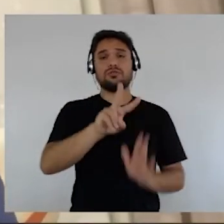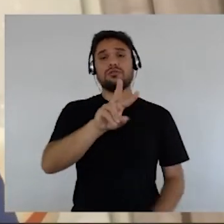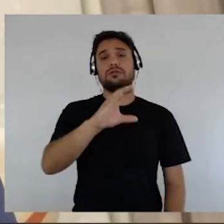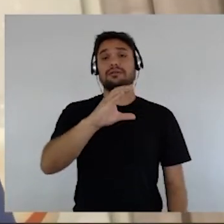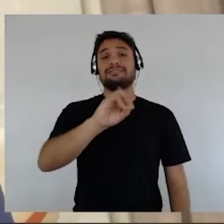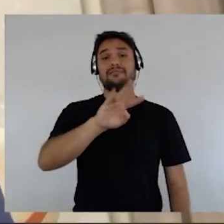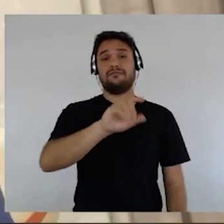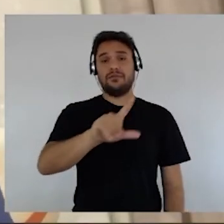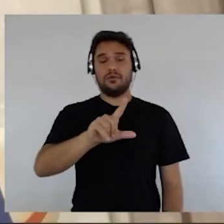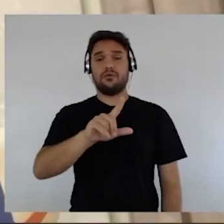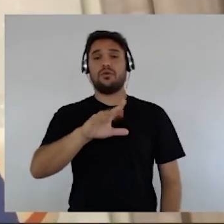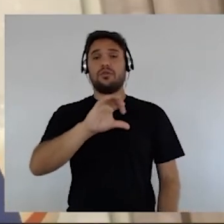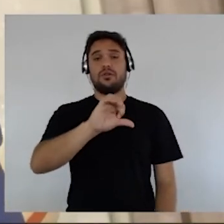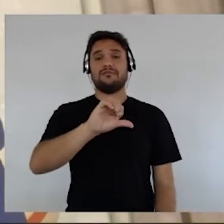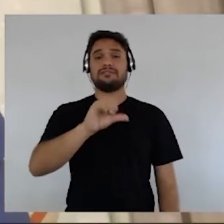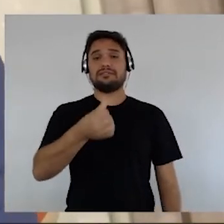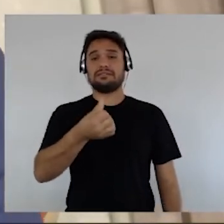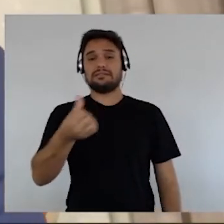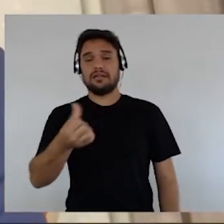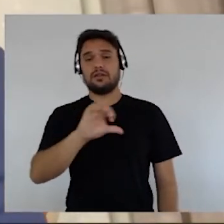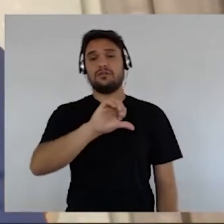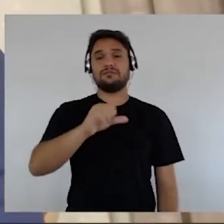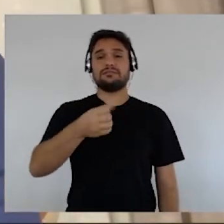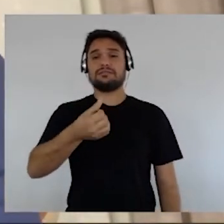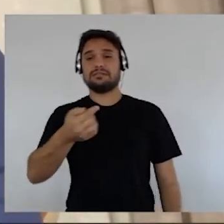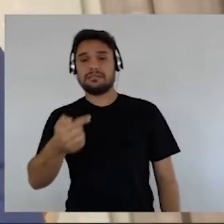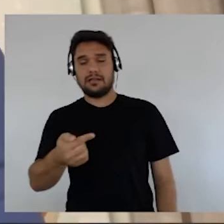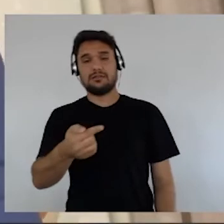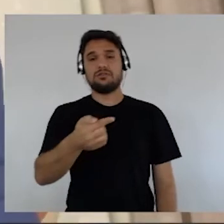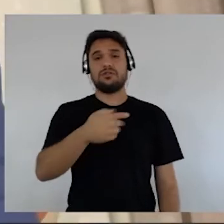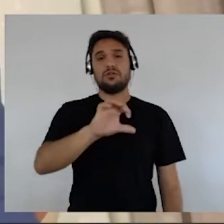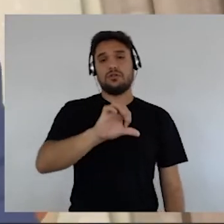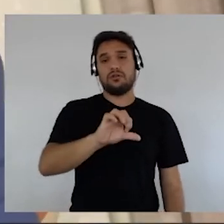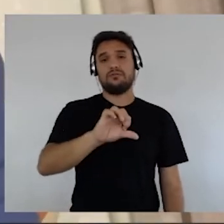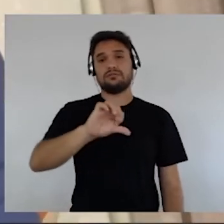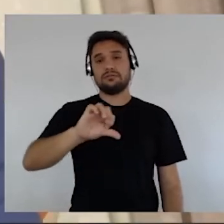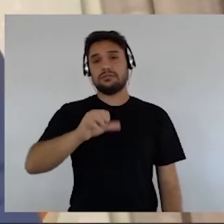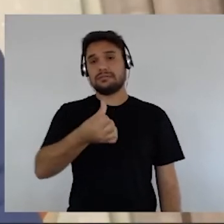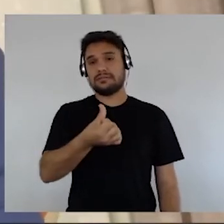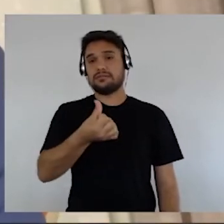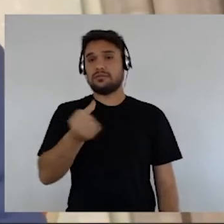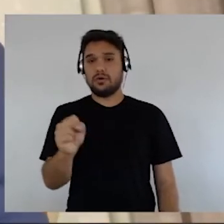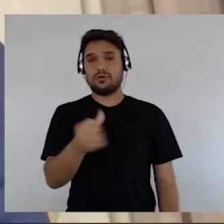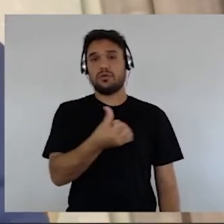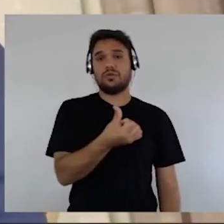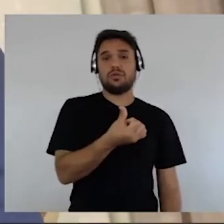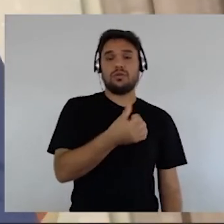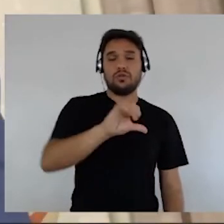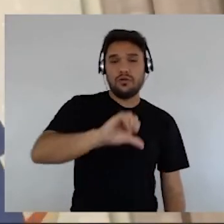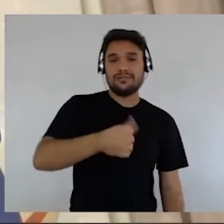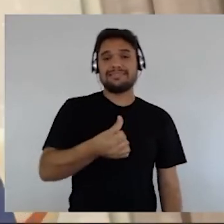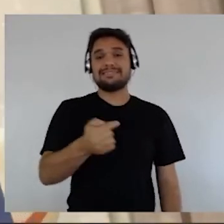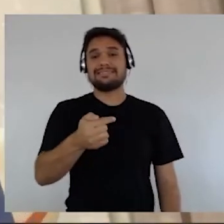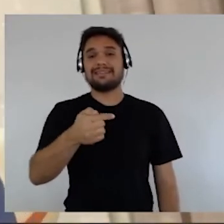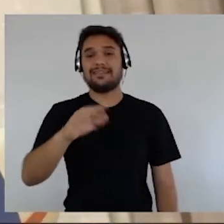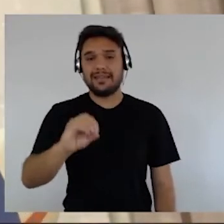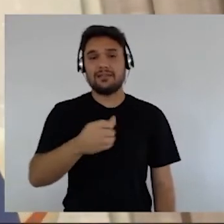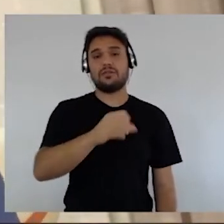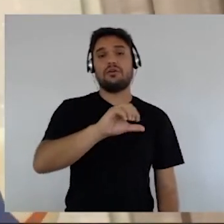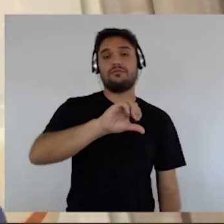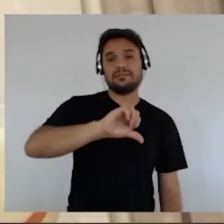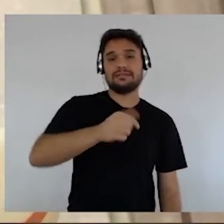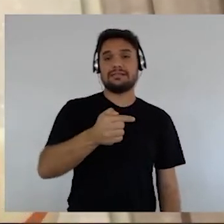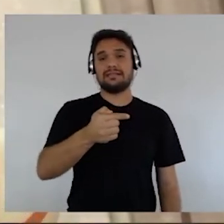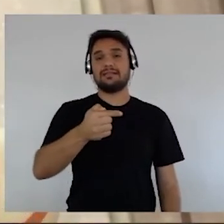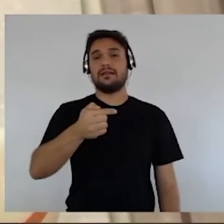artigos 966, 967, 968, 970 e